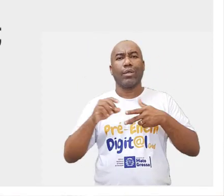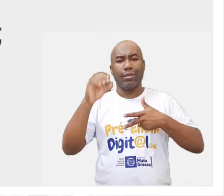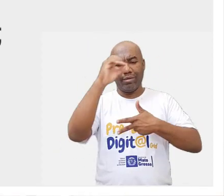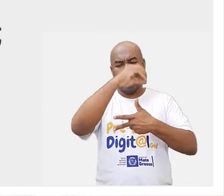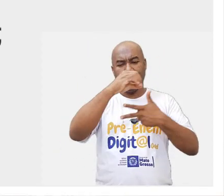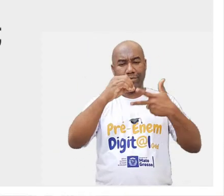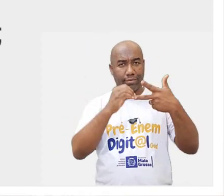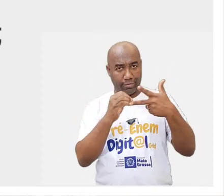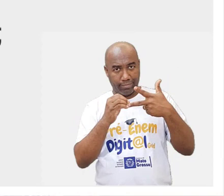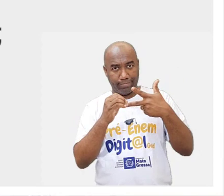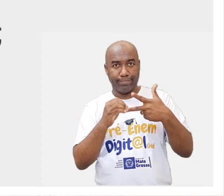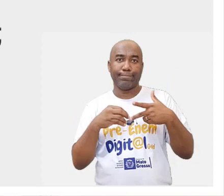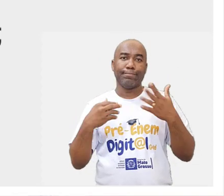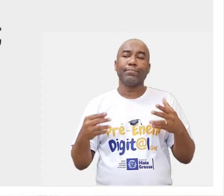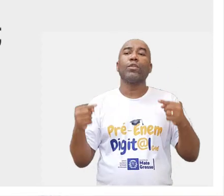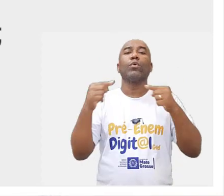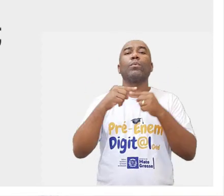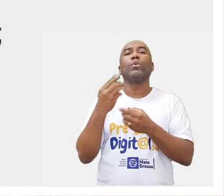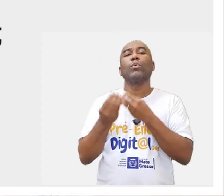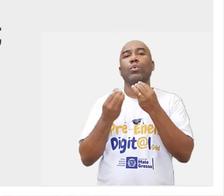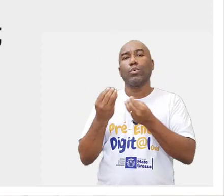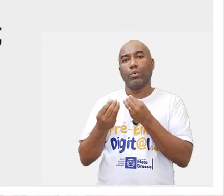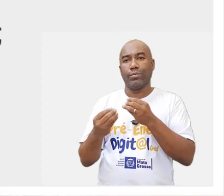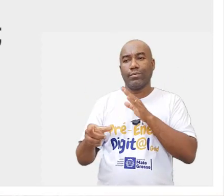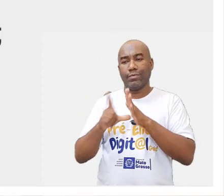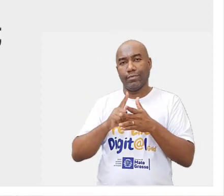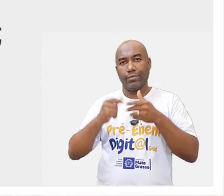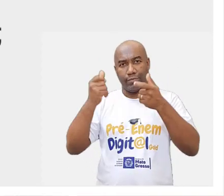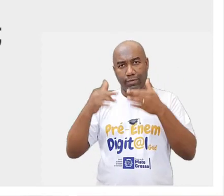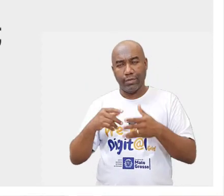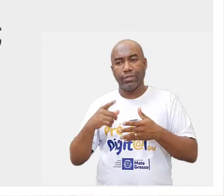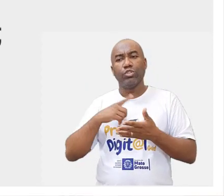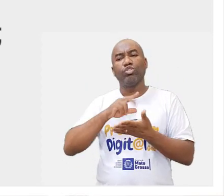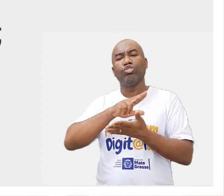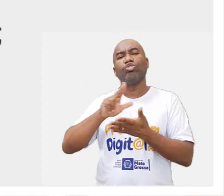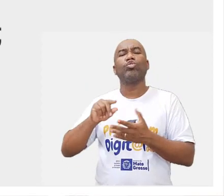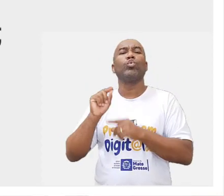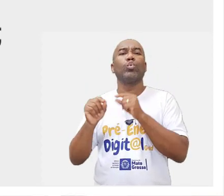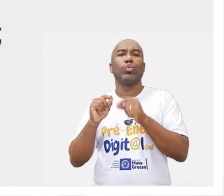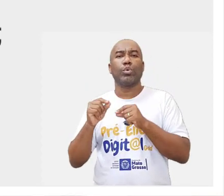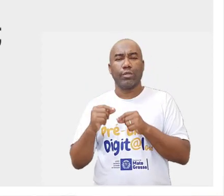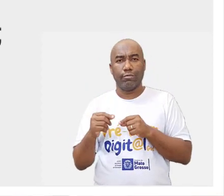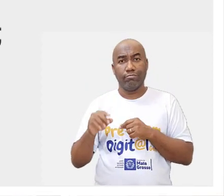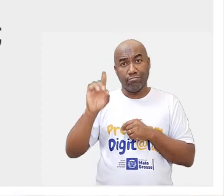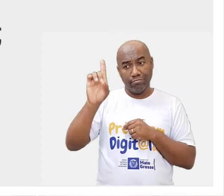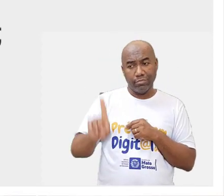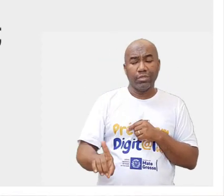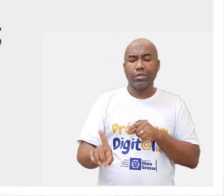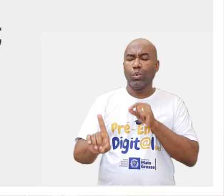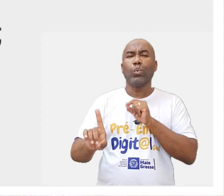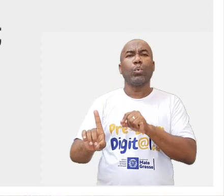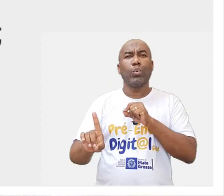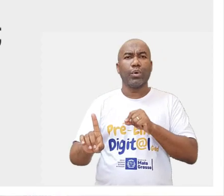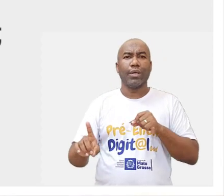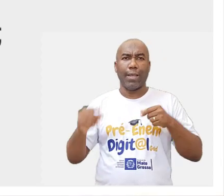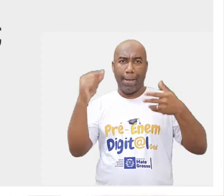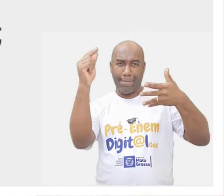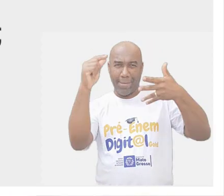Por exemplo, o item 1, a primeira bolinha que aparece aí para você. Dignidade